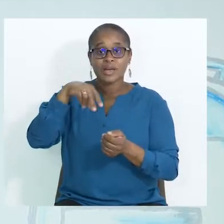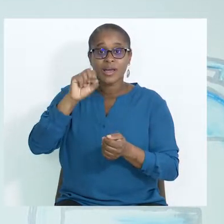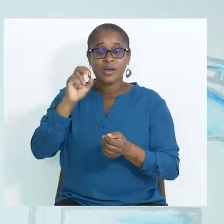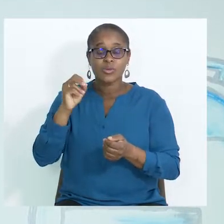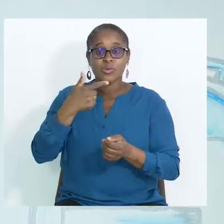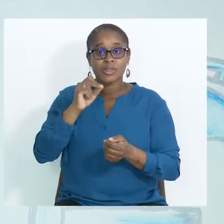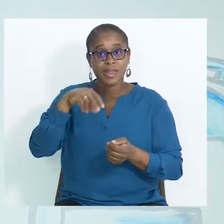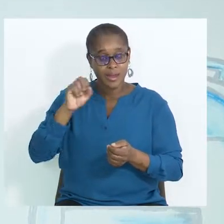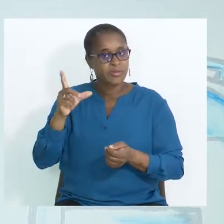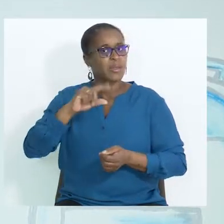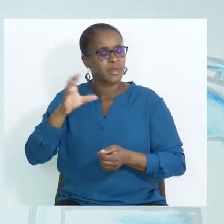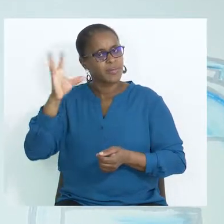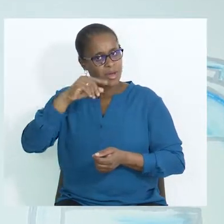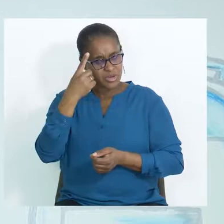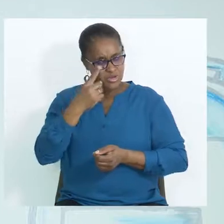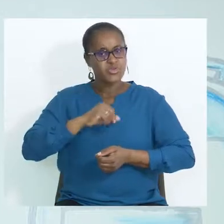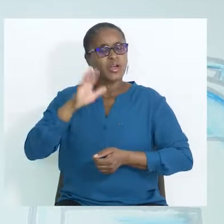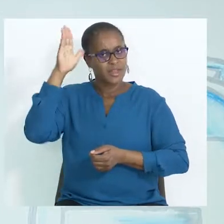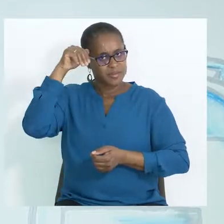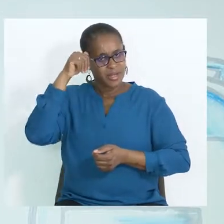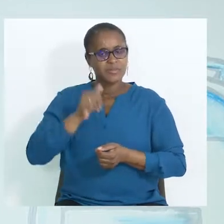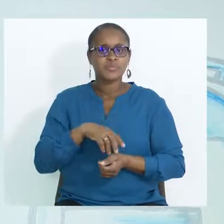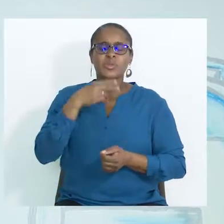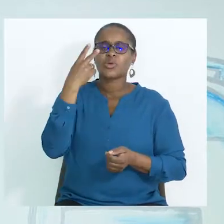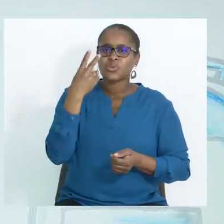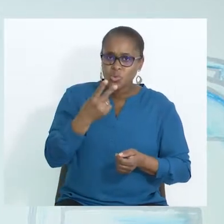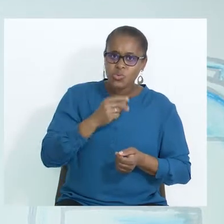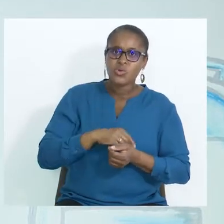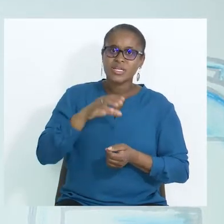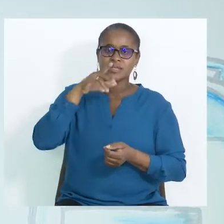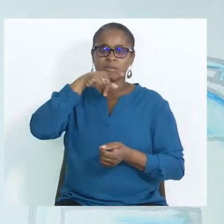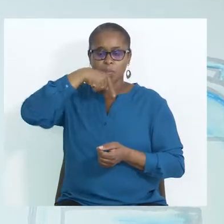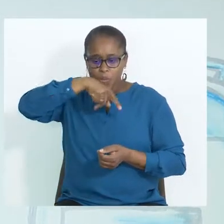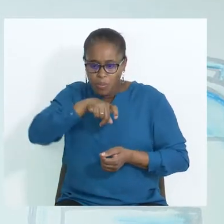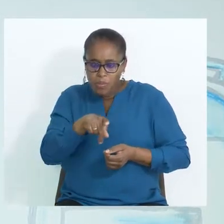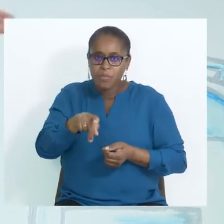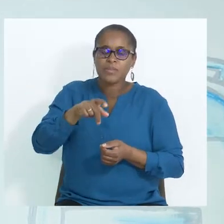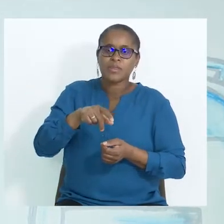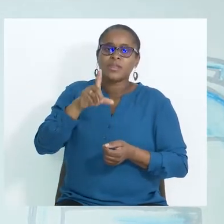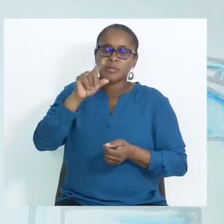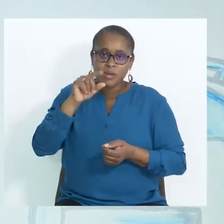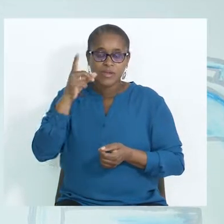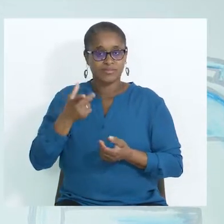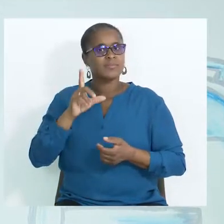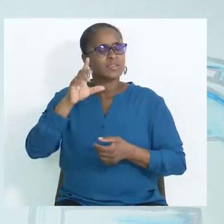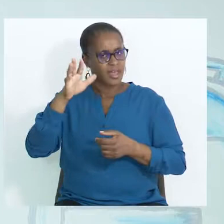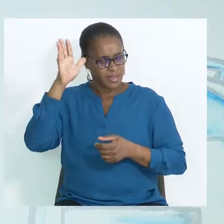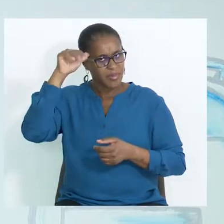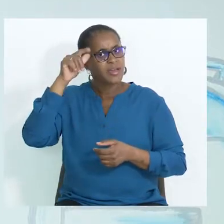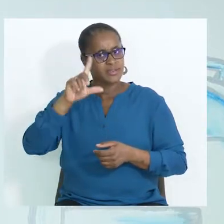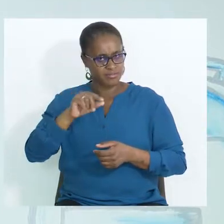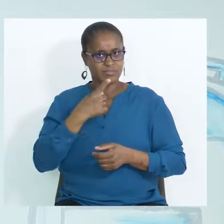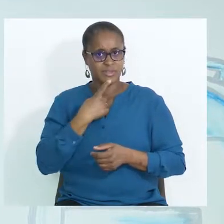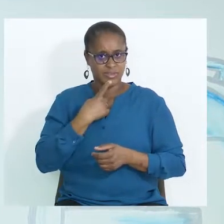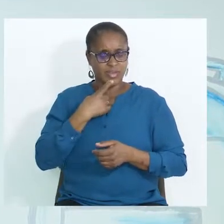tango também mais um animado duas serpentinhas magaria também são animais certo